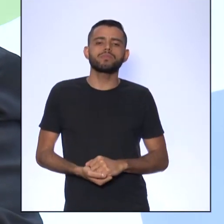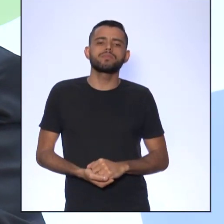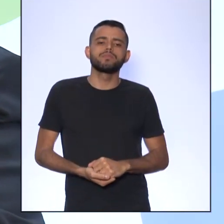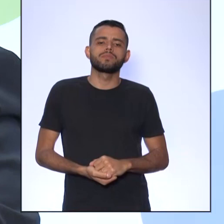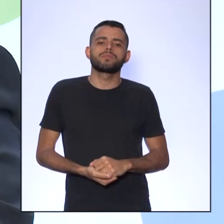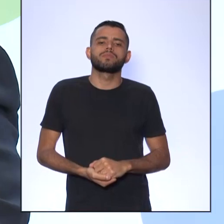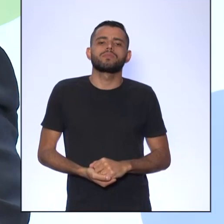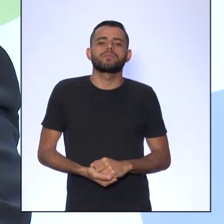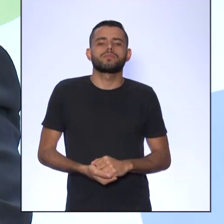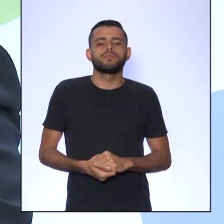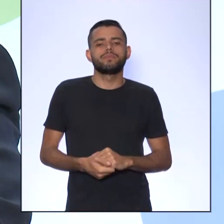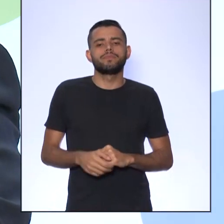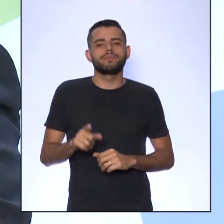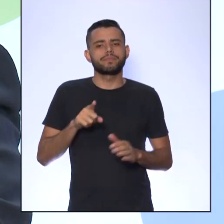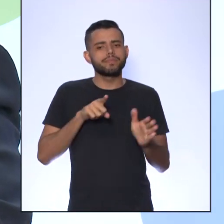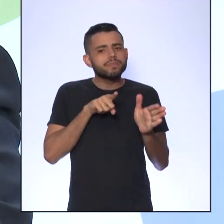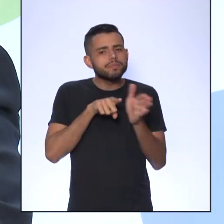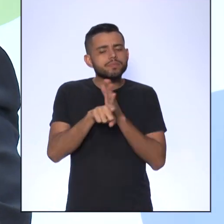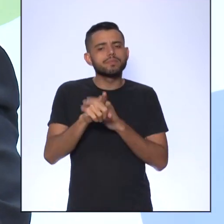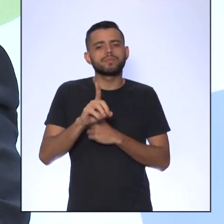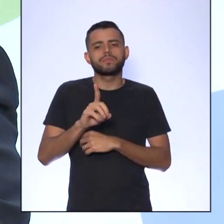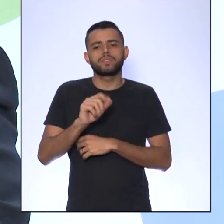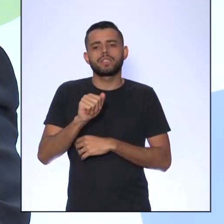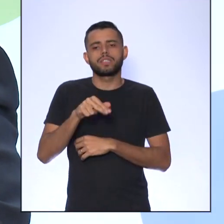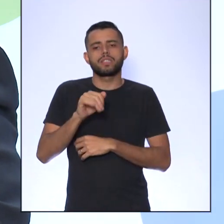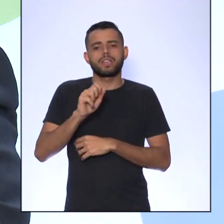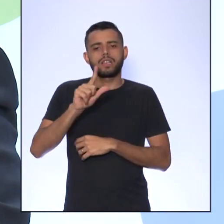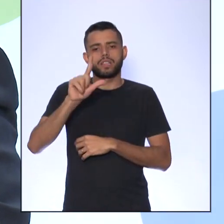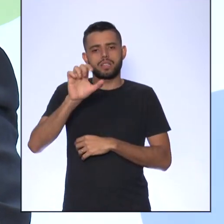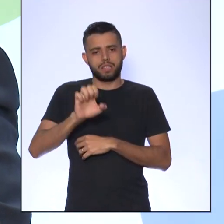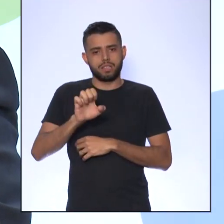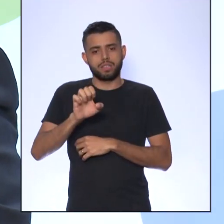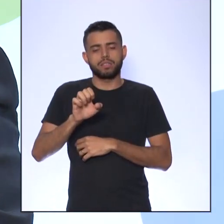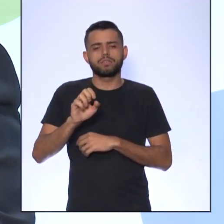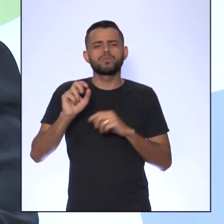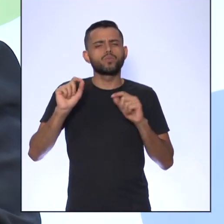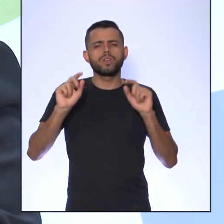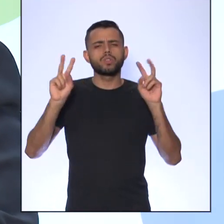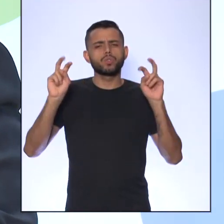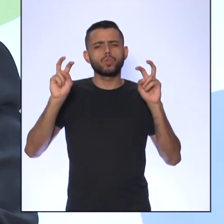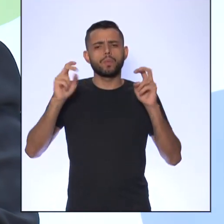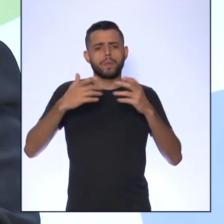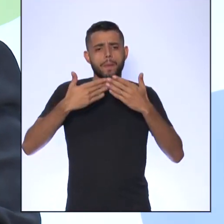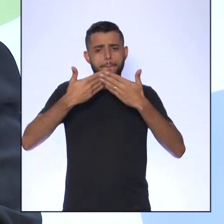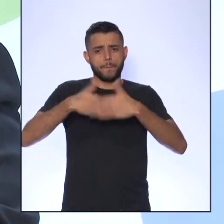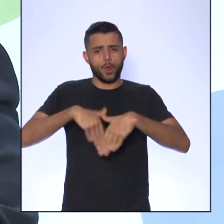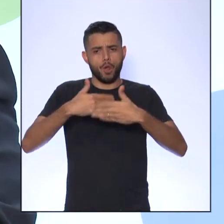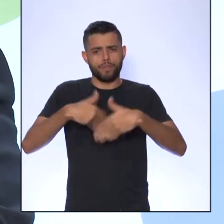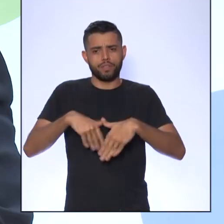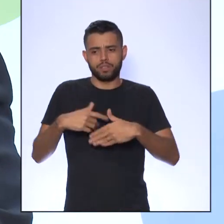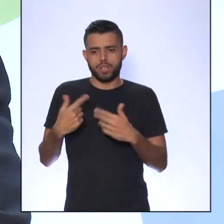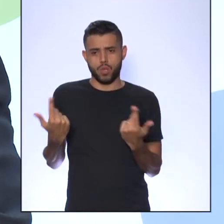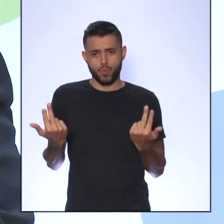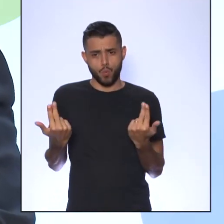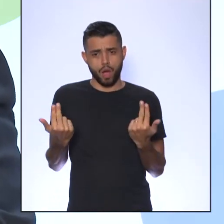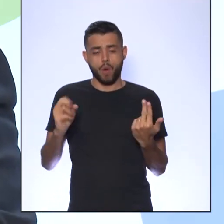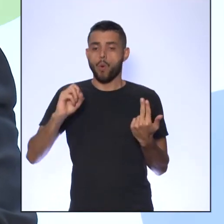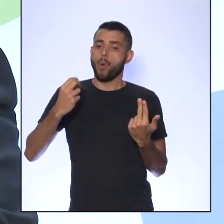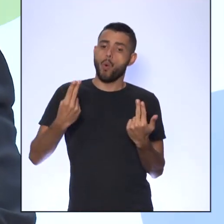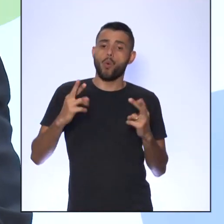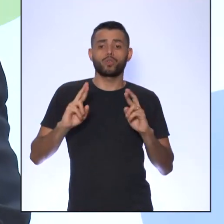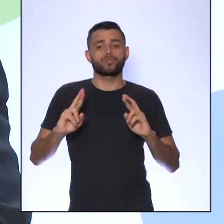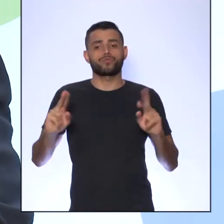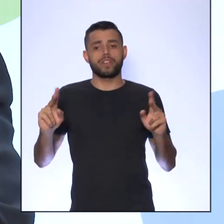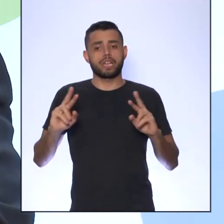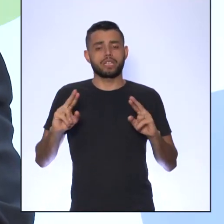e já vou entrar aqui na pergunta da Daniele, sobre se as provas são iguais ou diferentes. E aqui